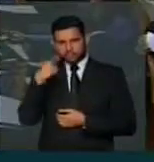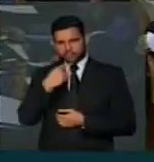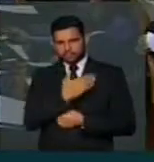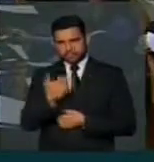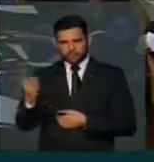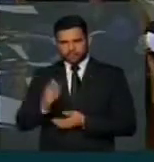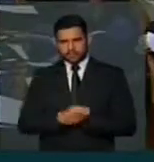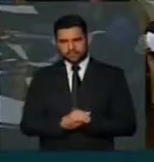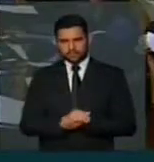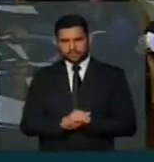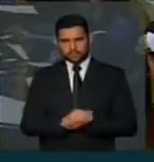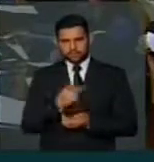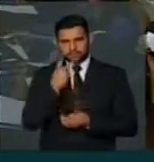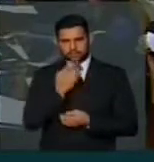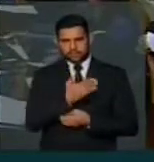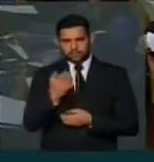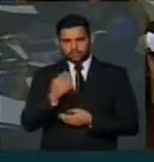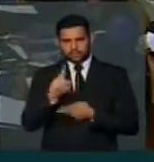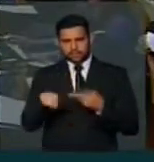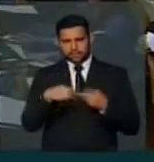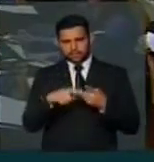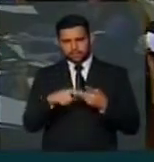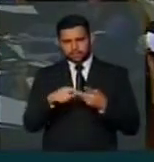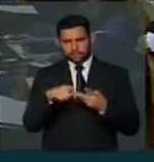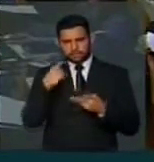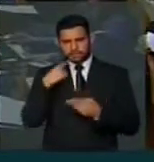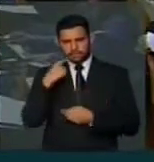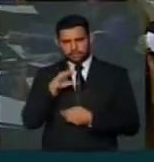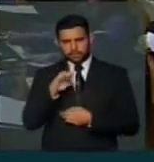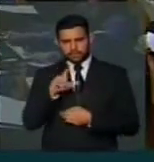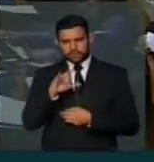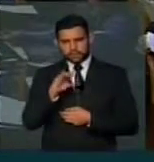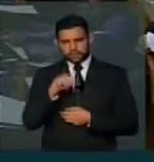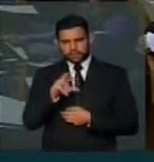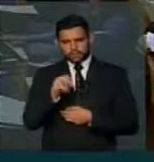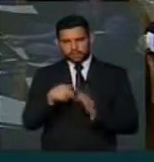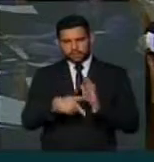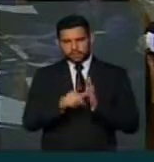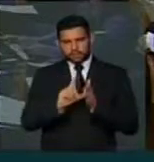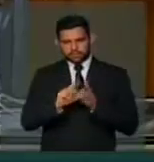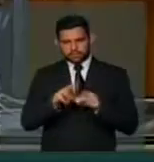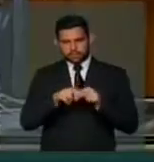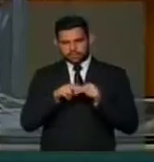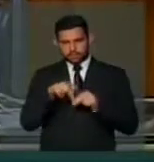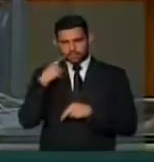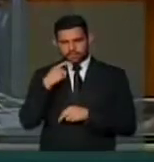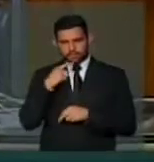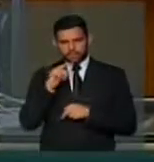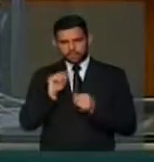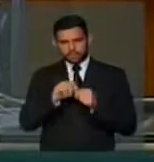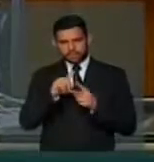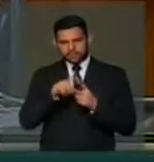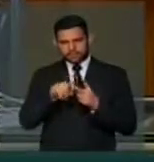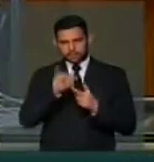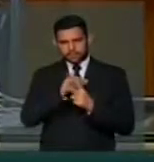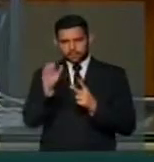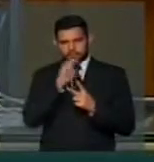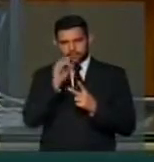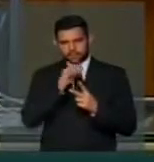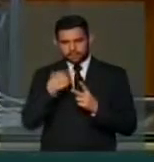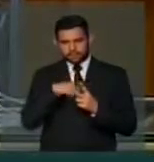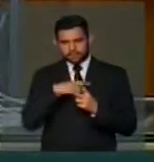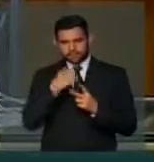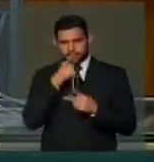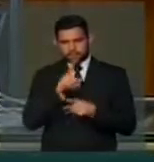Nobre deputada, concedo a palavra ao próximo orador inscrito, nobre deputado Orlando Silva. Antes, porém, nobre deputado, vamos fazer dois registros rapidinho aqui para